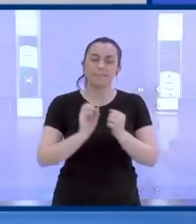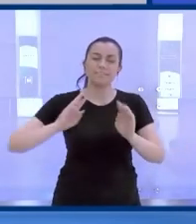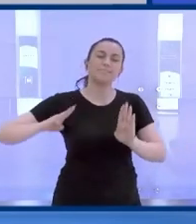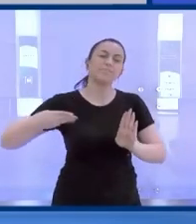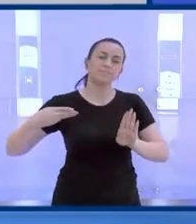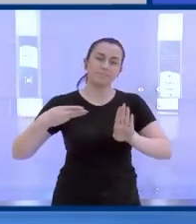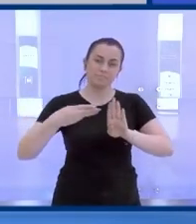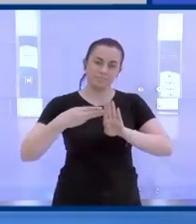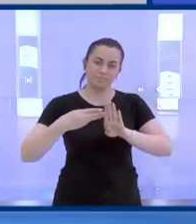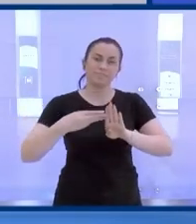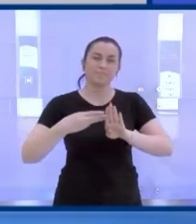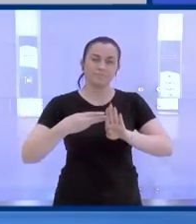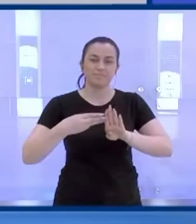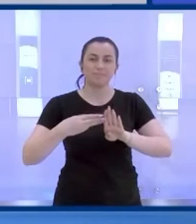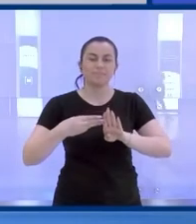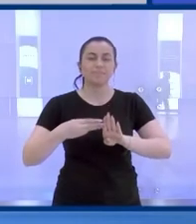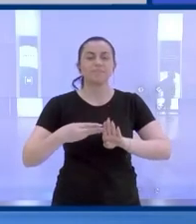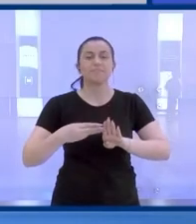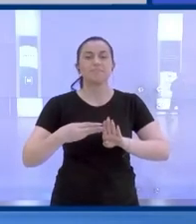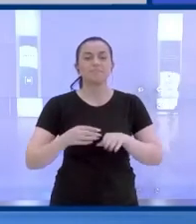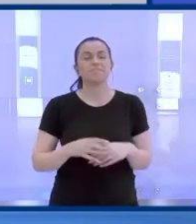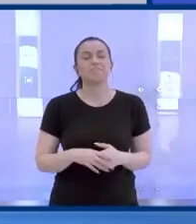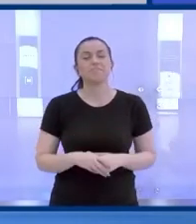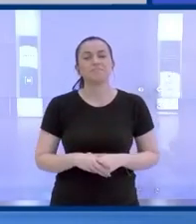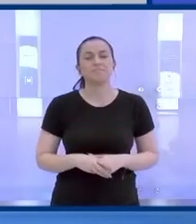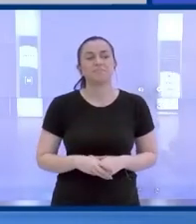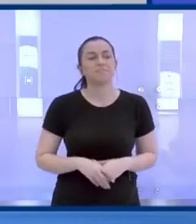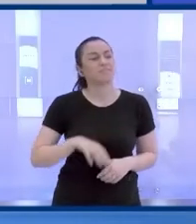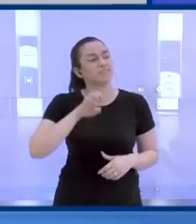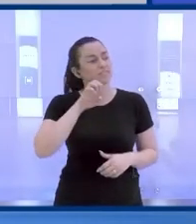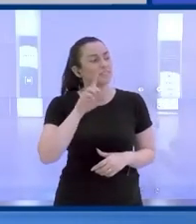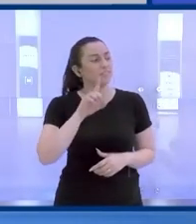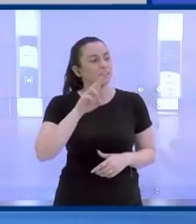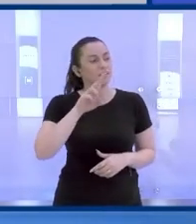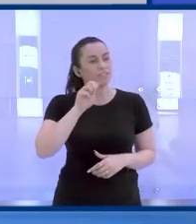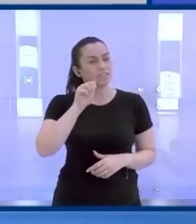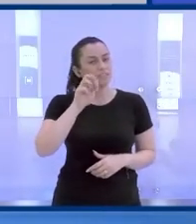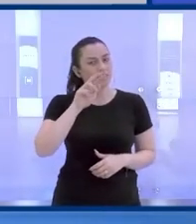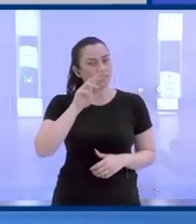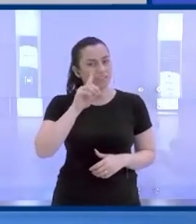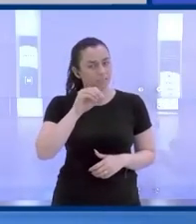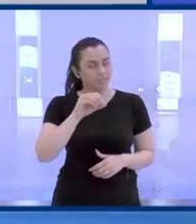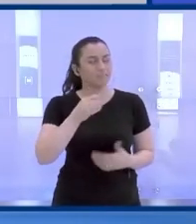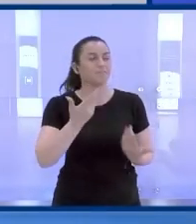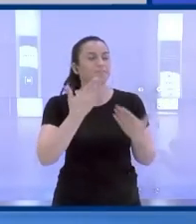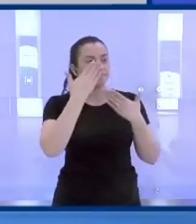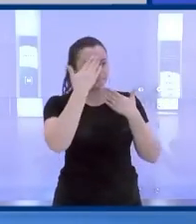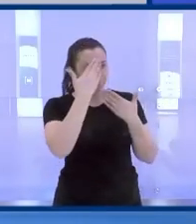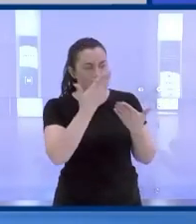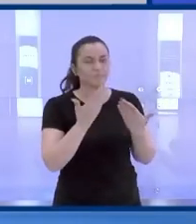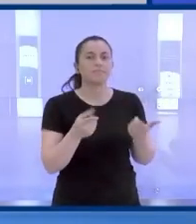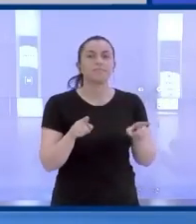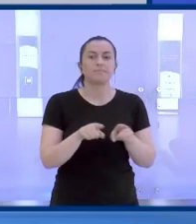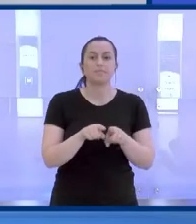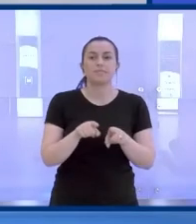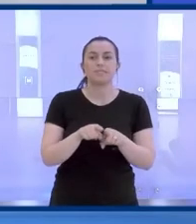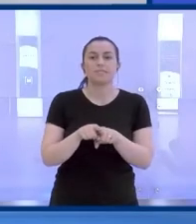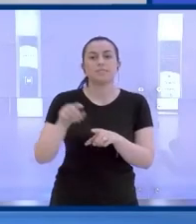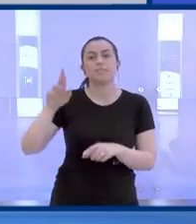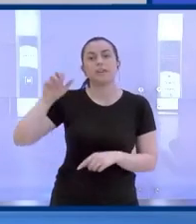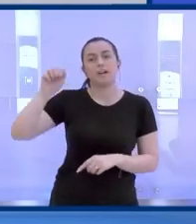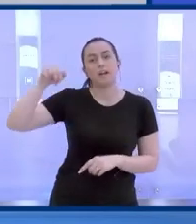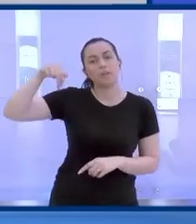nosso governador do Estado, Eduardo Leite, nosso vice-governador, Arnolfo Vieira